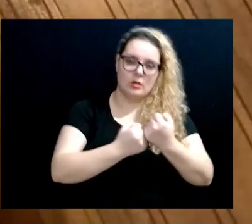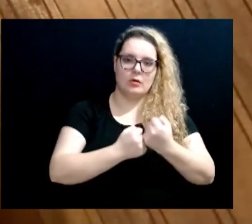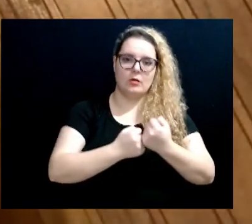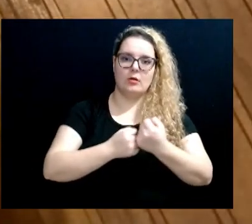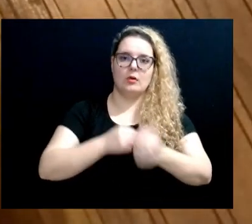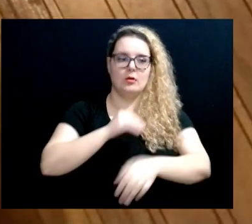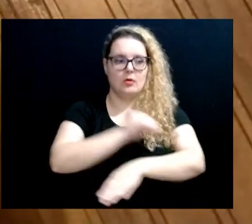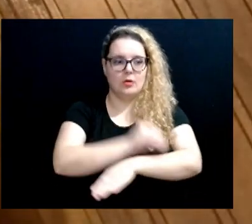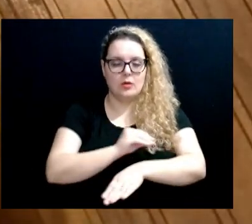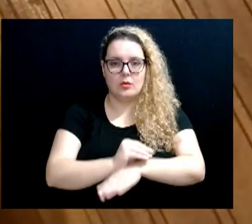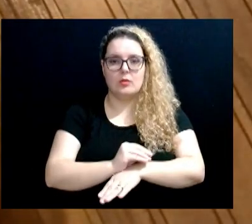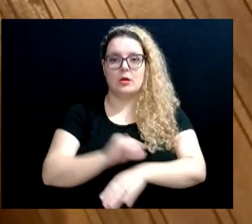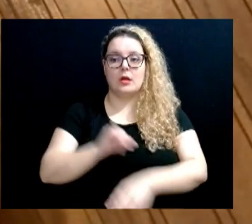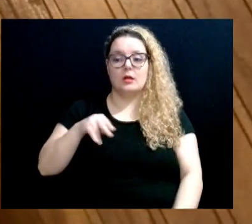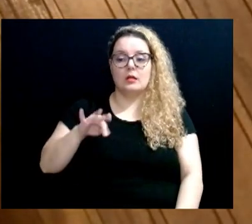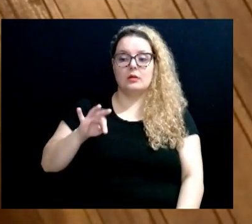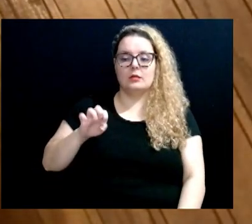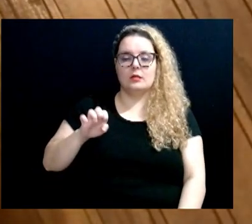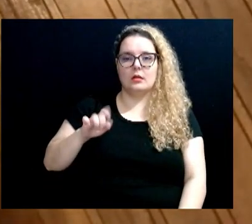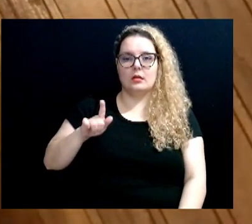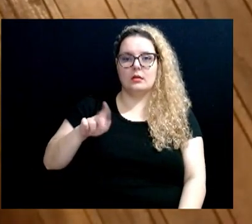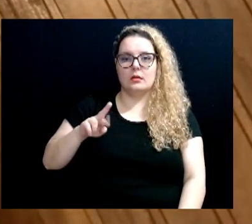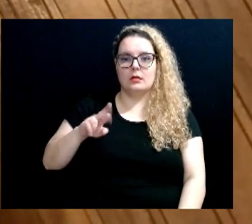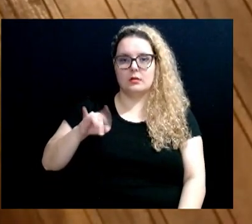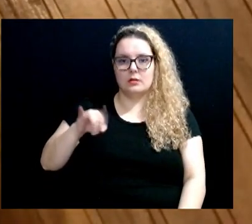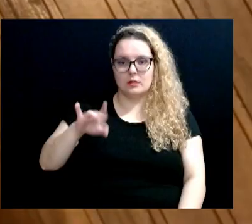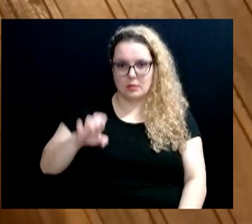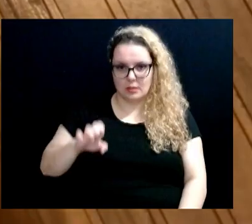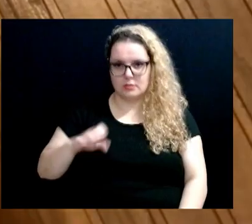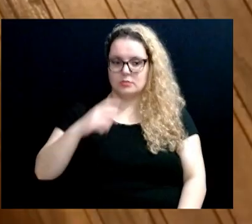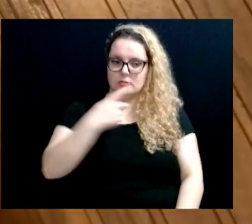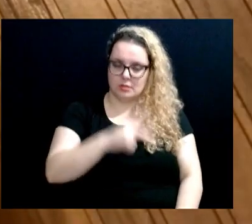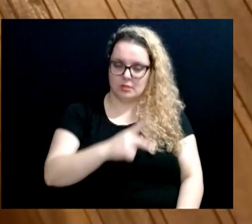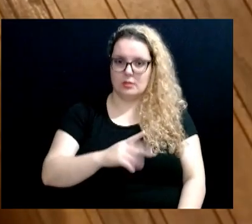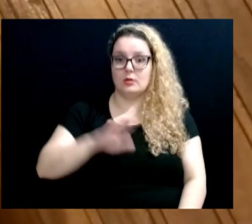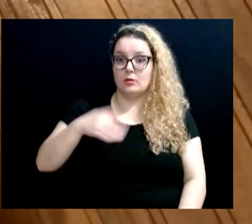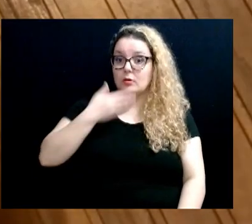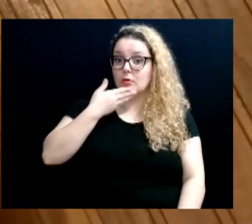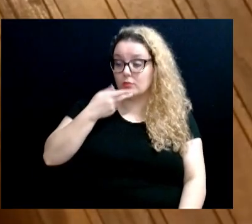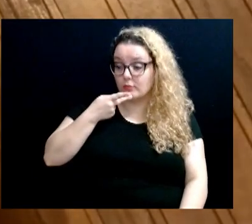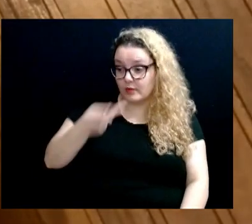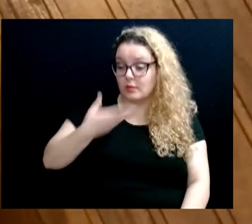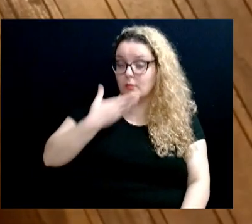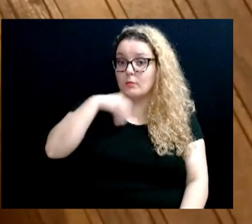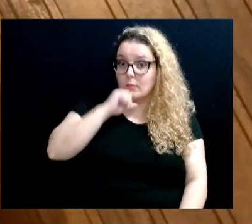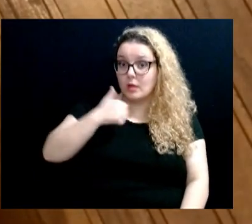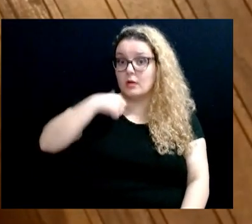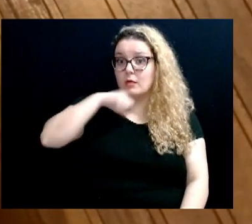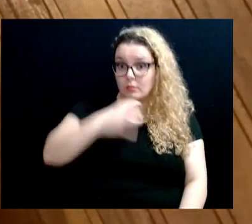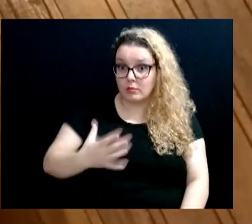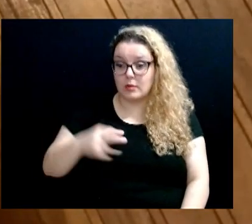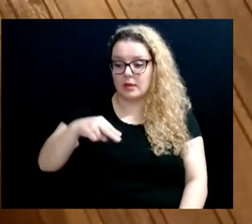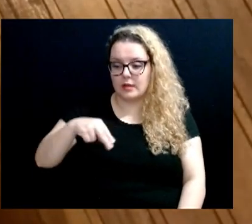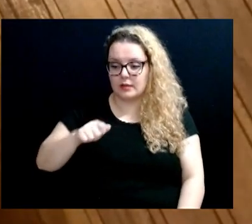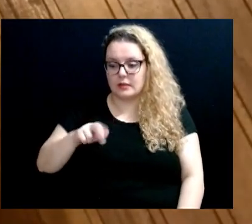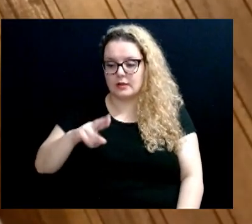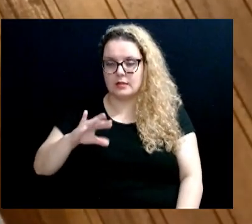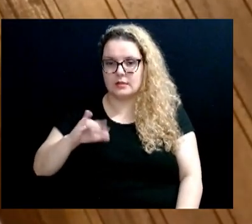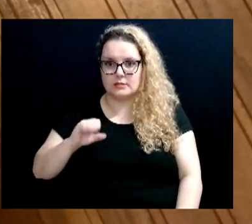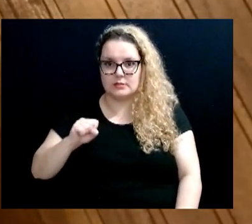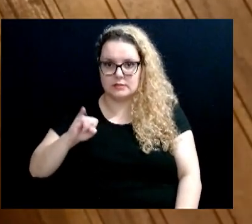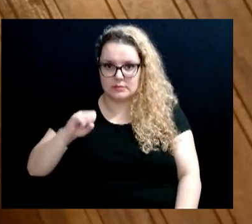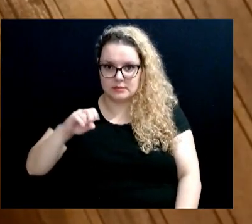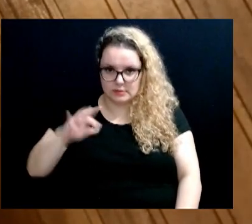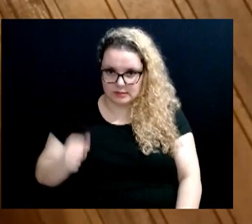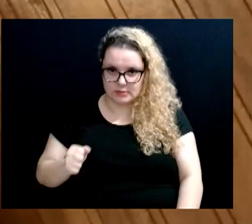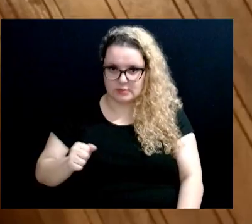dela. E quando a gente fala de um pai ou de uma mãe narcisista, essa segurança ela fica falha, porque eles não